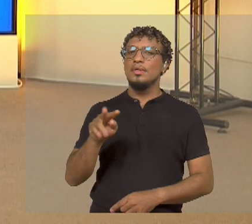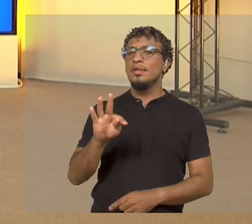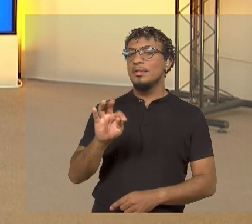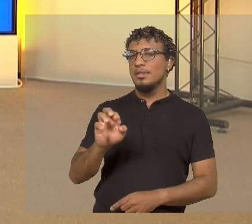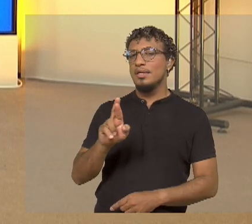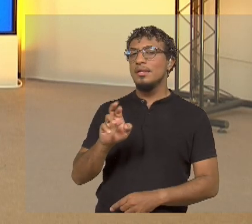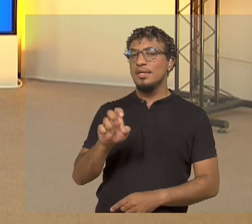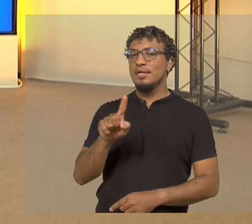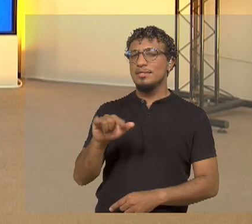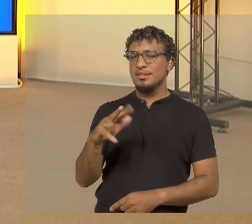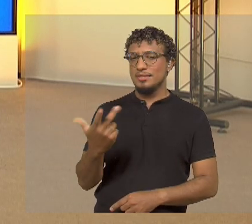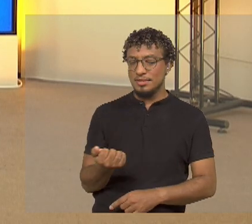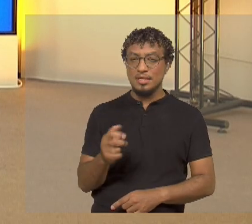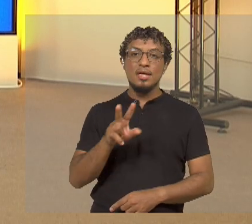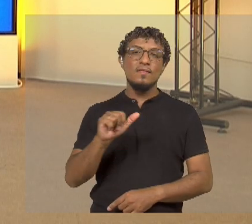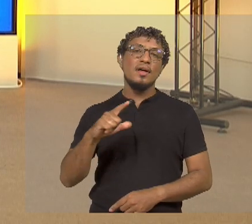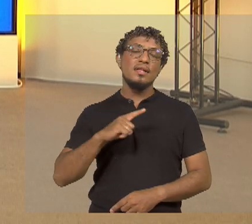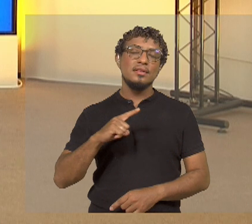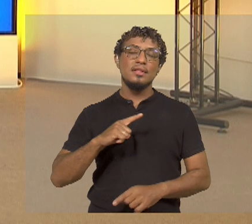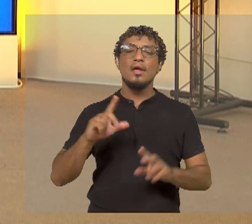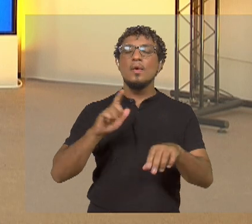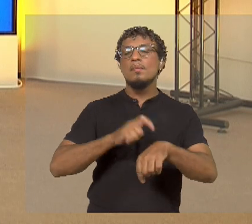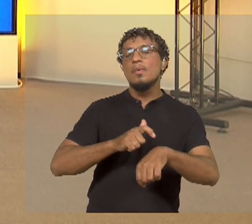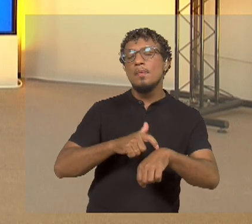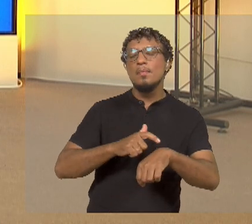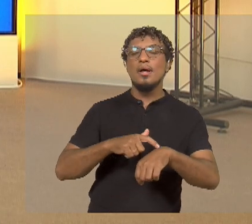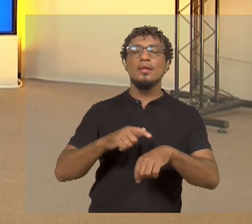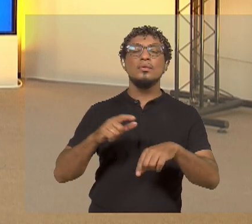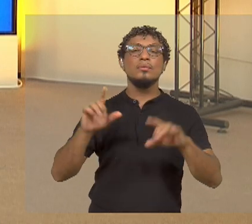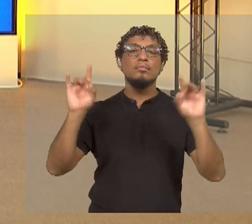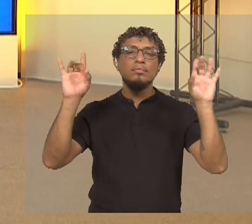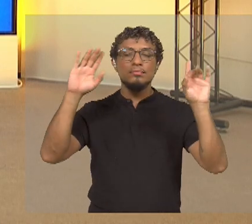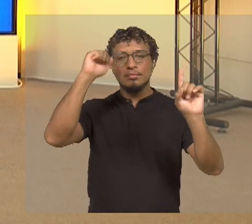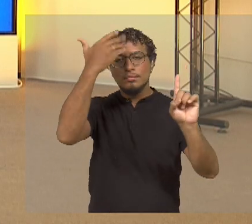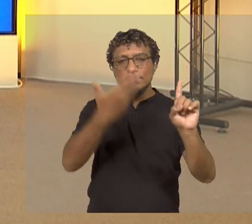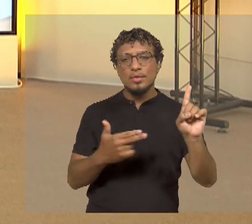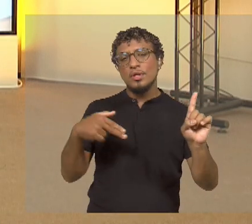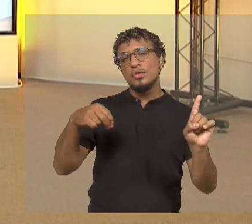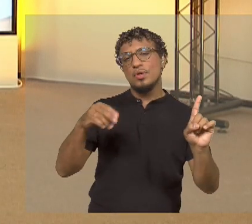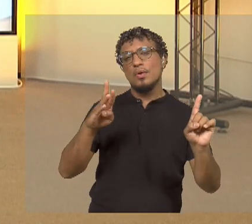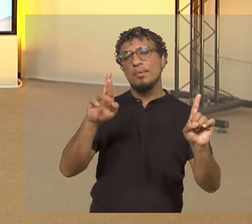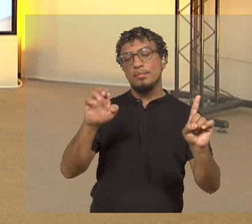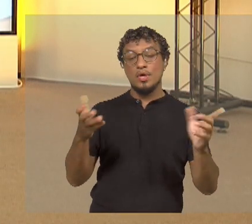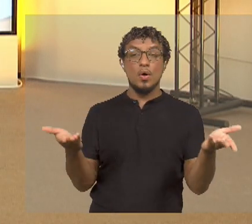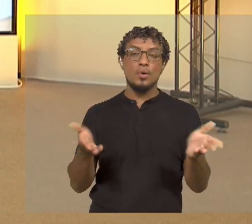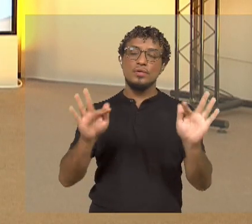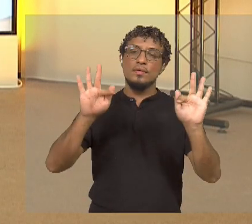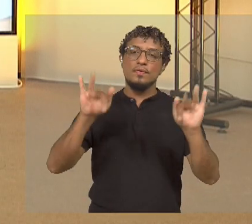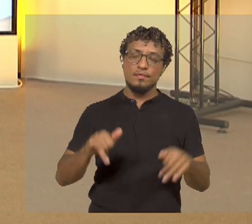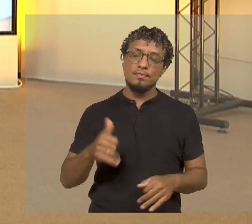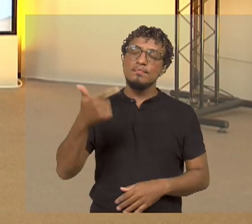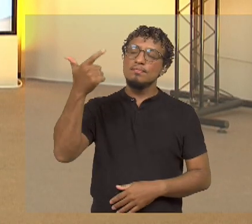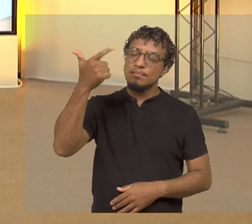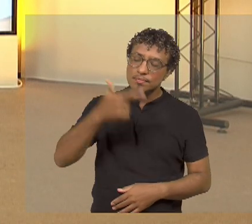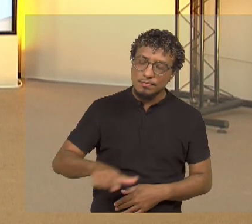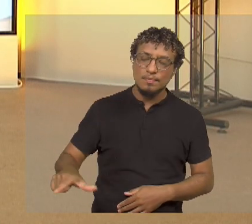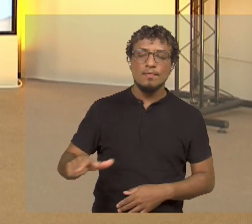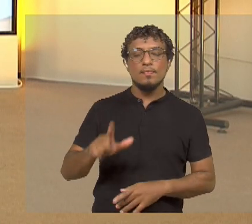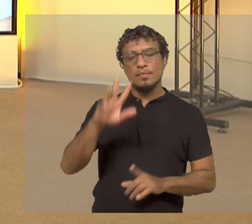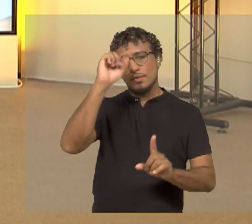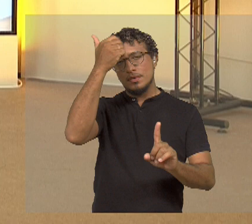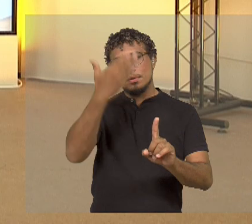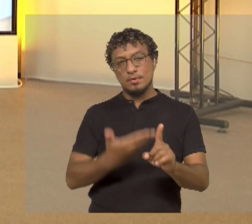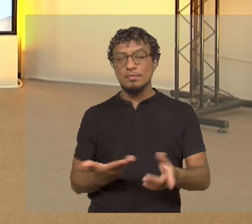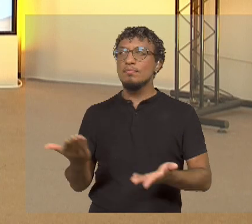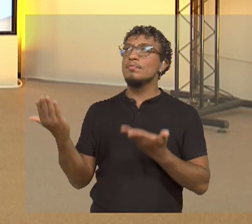Terezinha Rego, no programa FaixaNobre.doc. Para encerrar o nosso telejornal de hoje, né, tem mais homenagem para a nossa